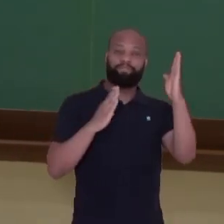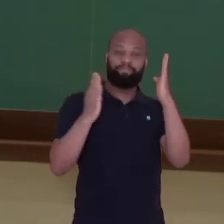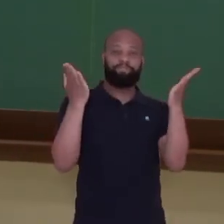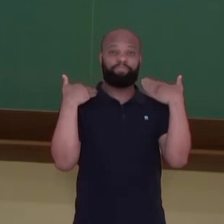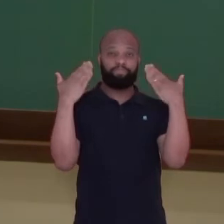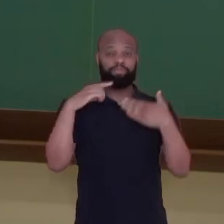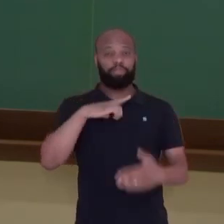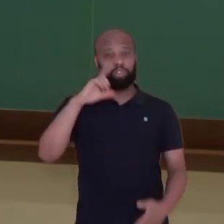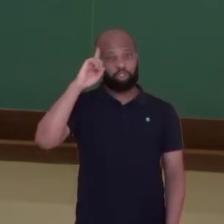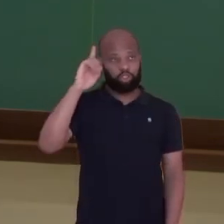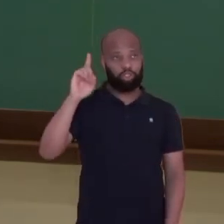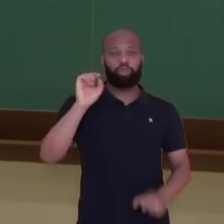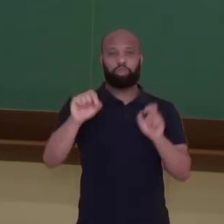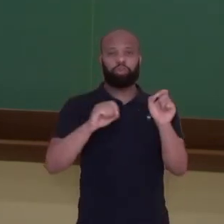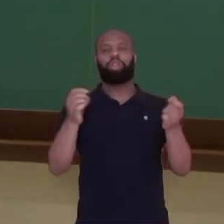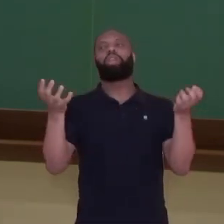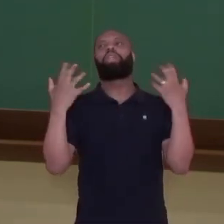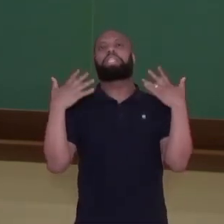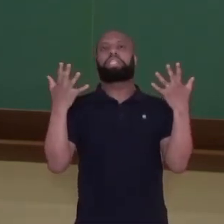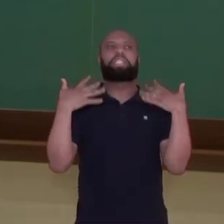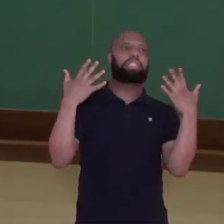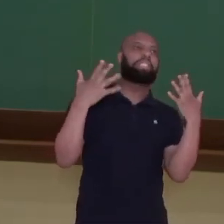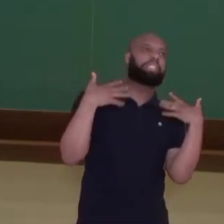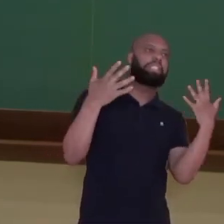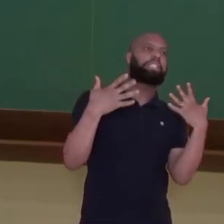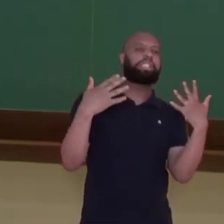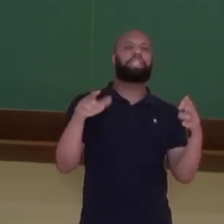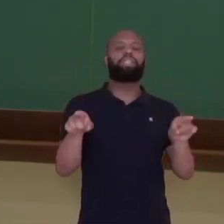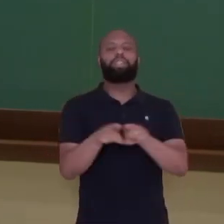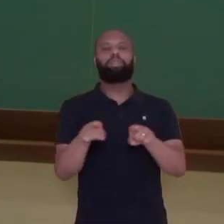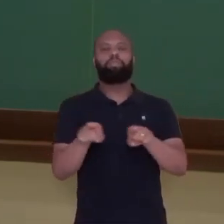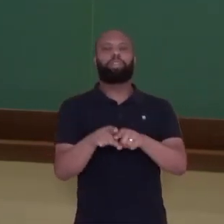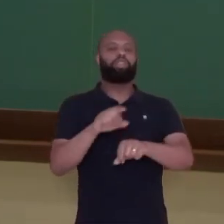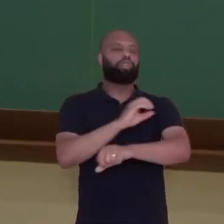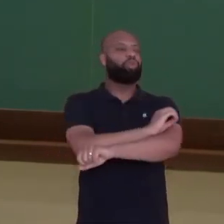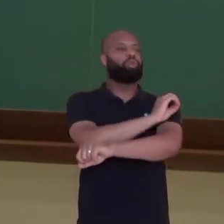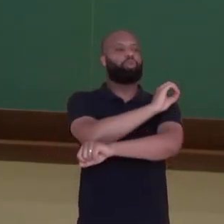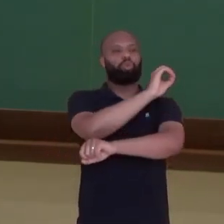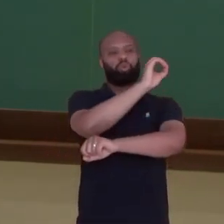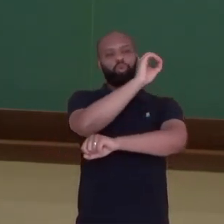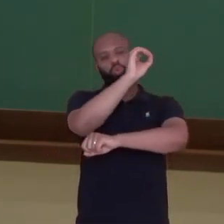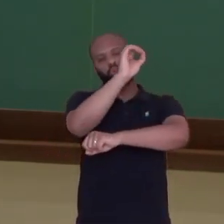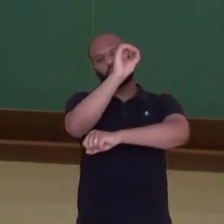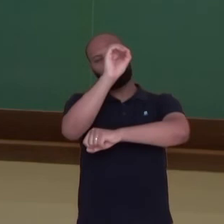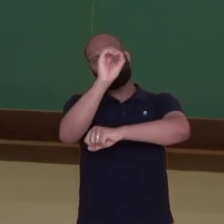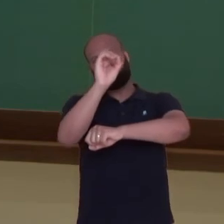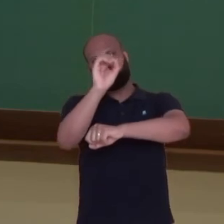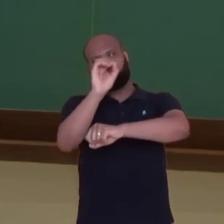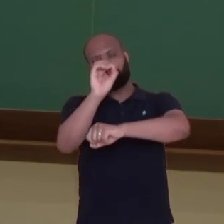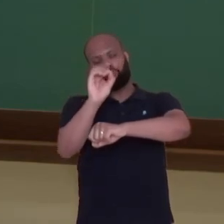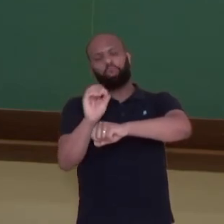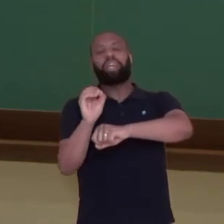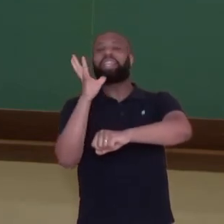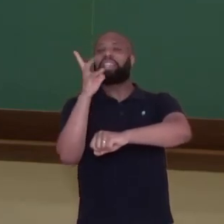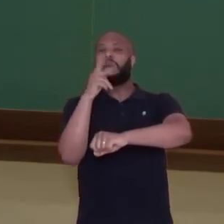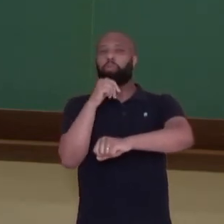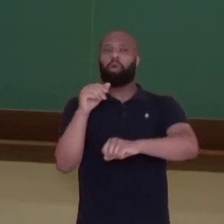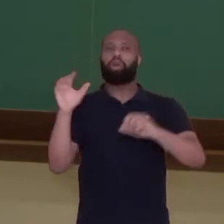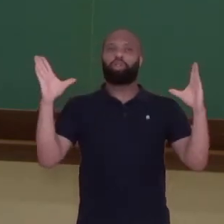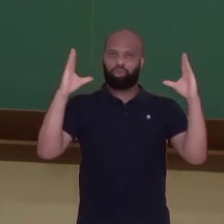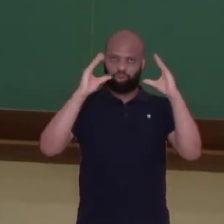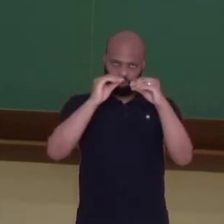os dias são o quê? Mais quentes e mais longos. Anoitece bem tarde.